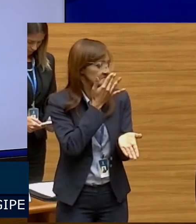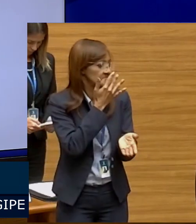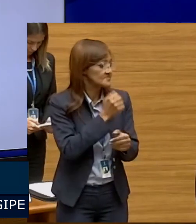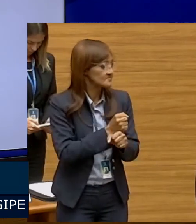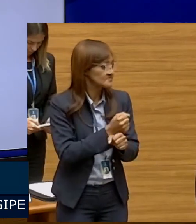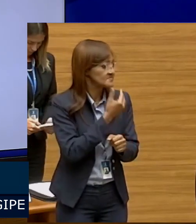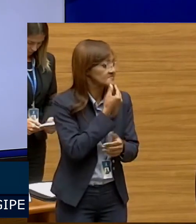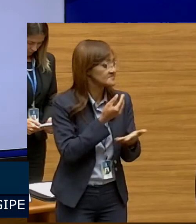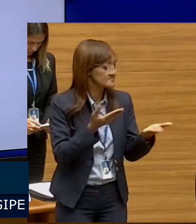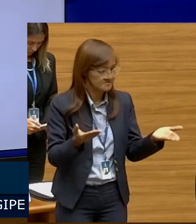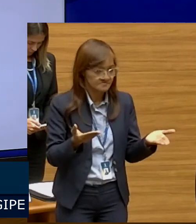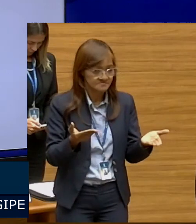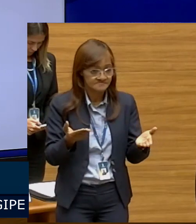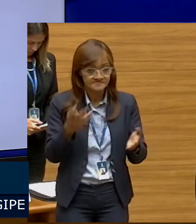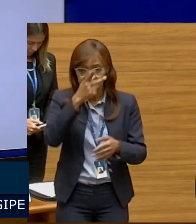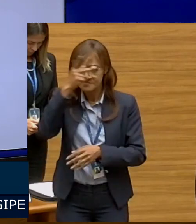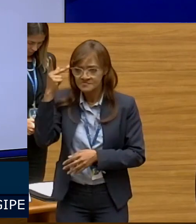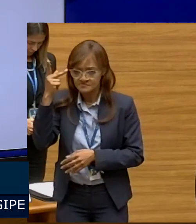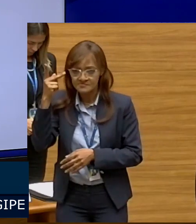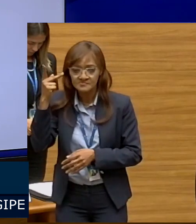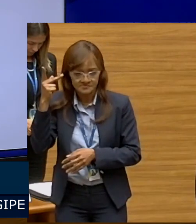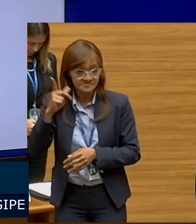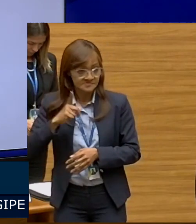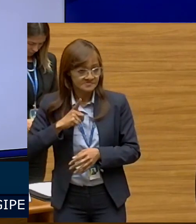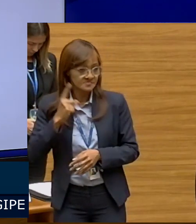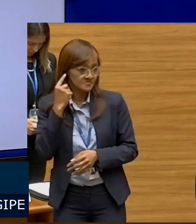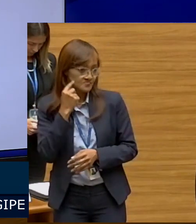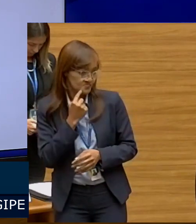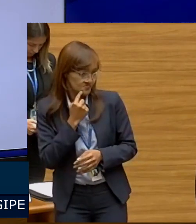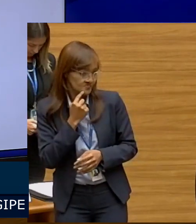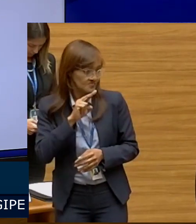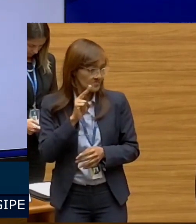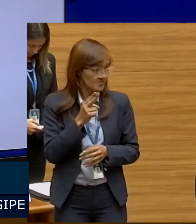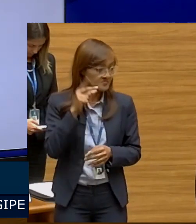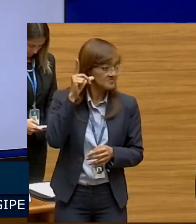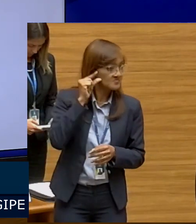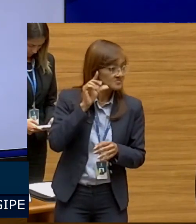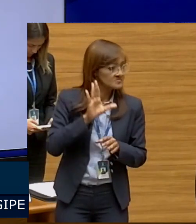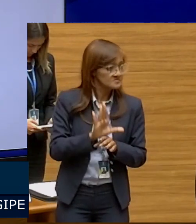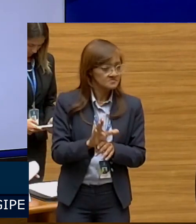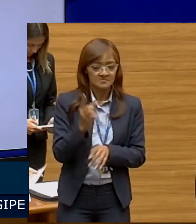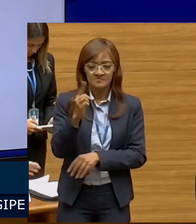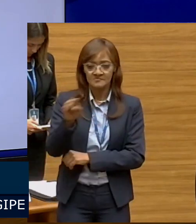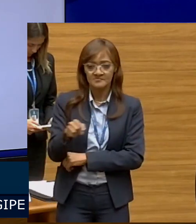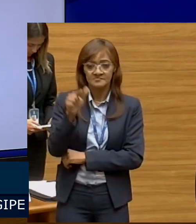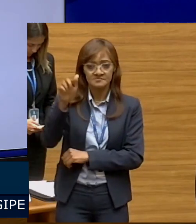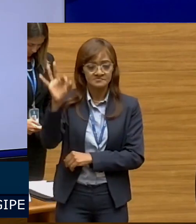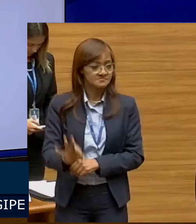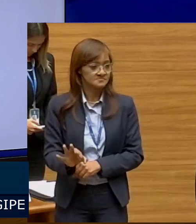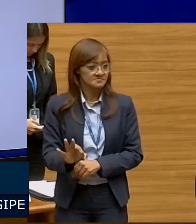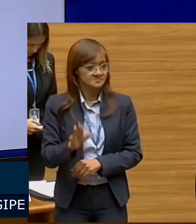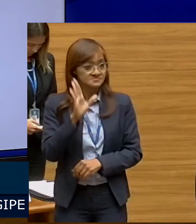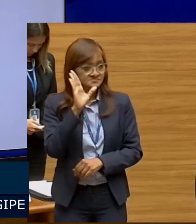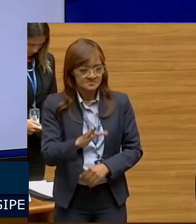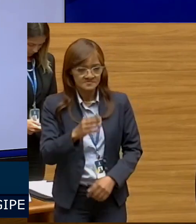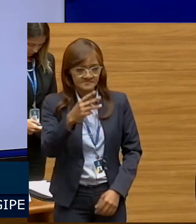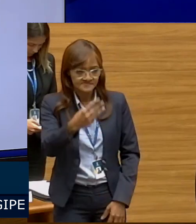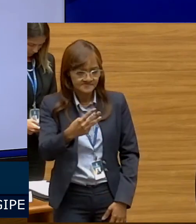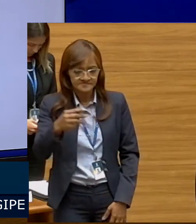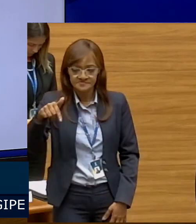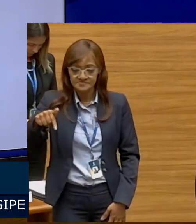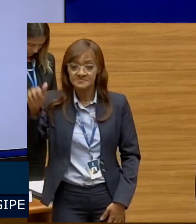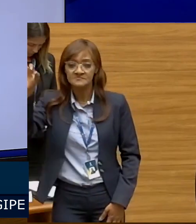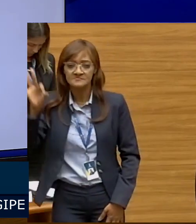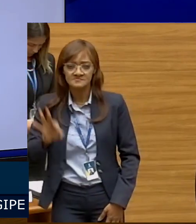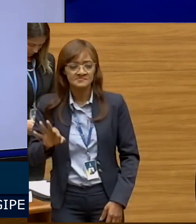com deficiência auditiva, algum tipo, 1,7% da nossa população, que corresponde a cerca de 37% de pessoas